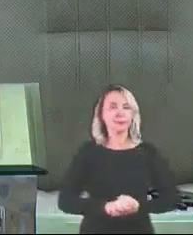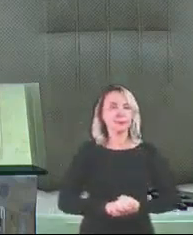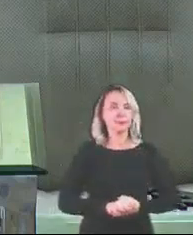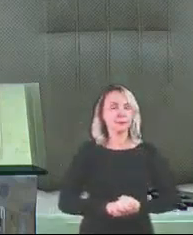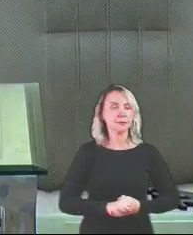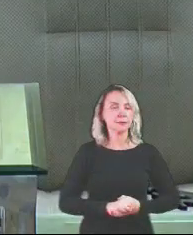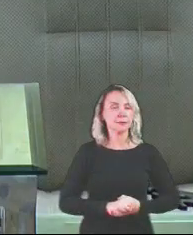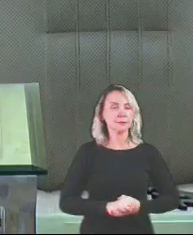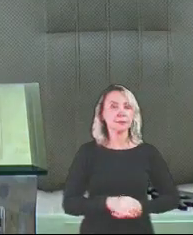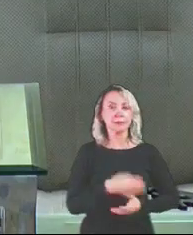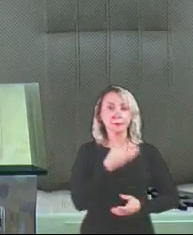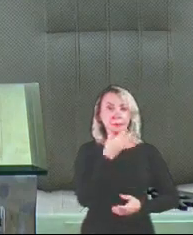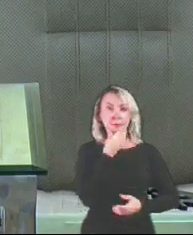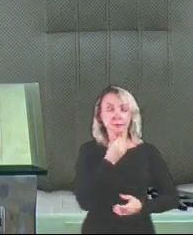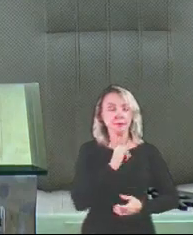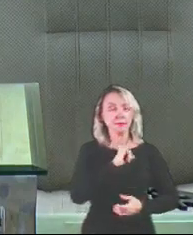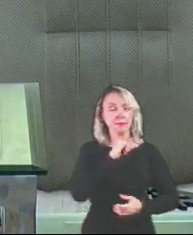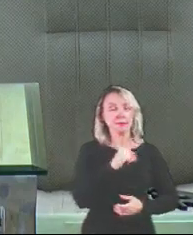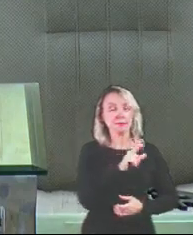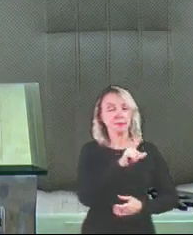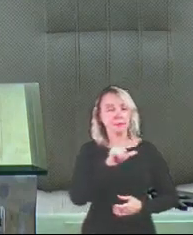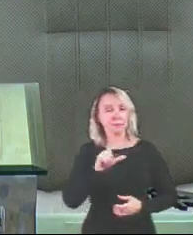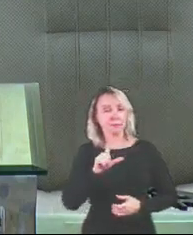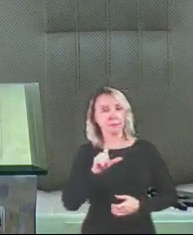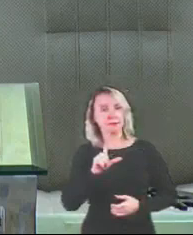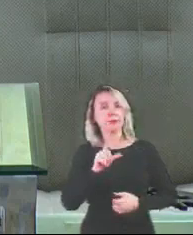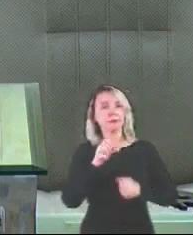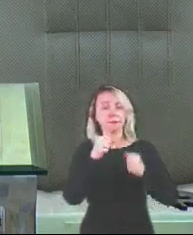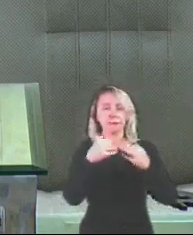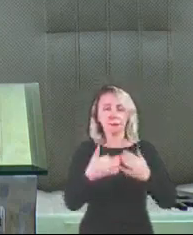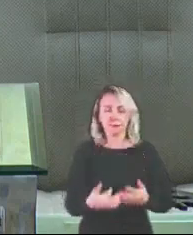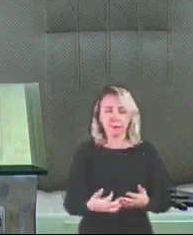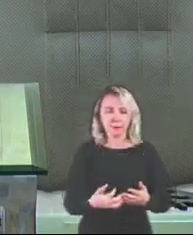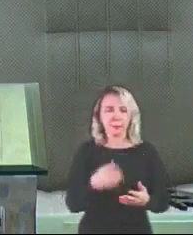Quando Joel fala dos hébreos,